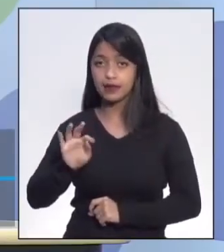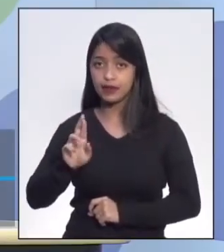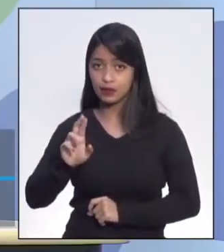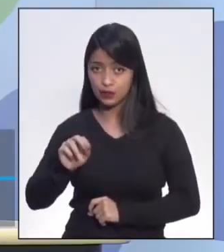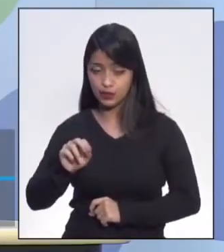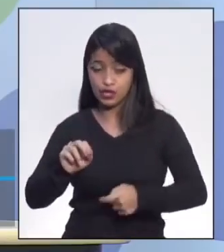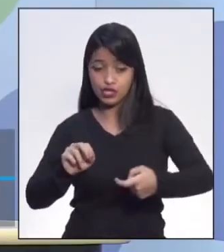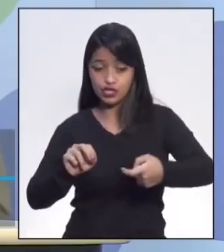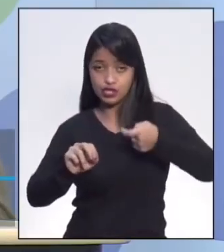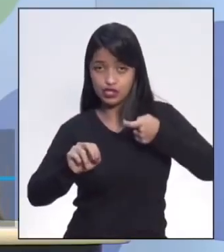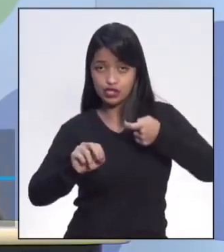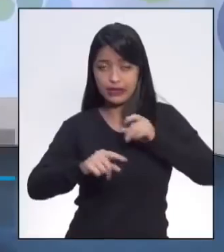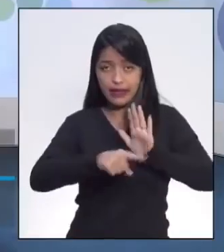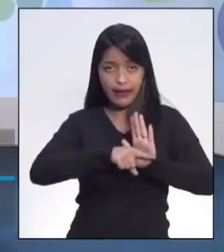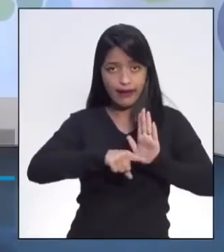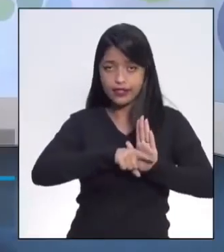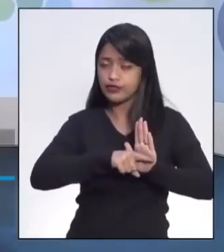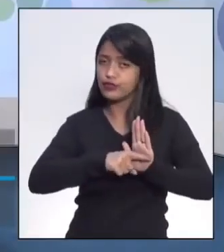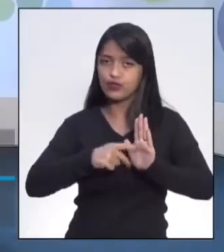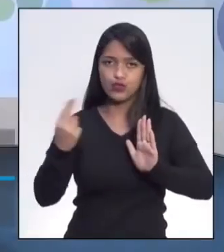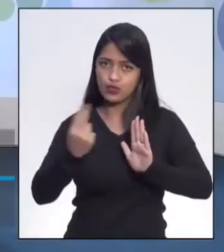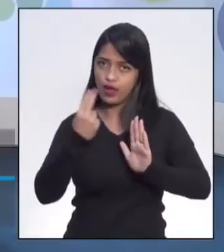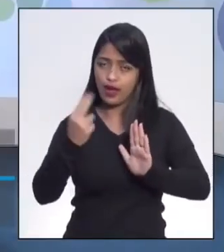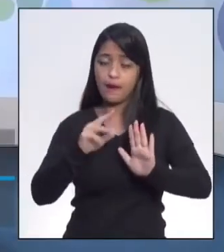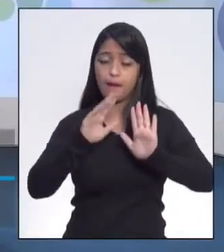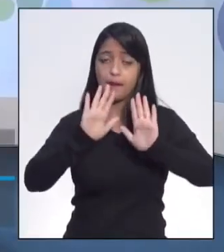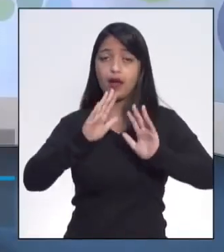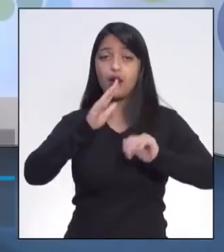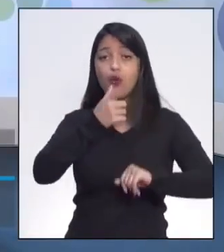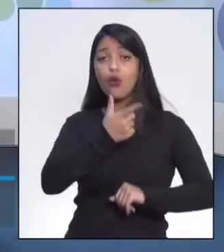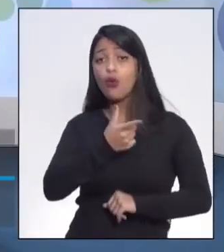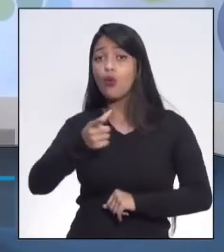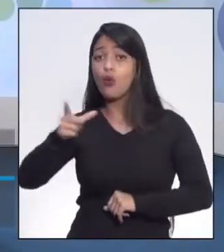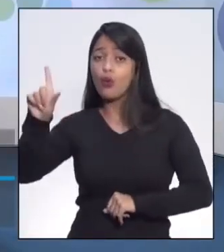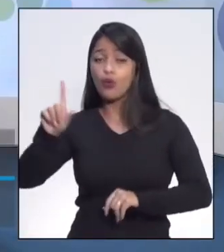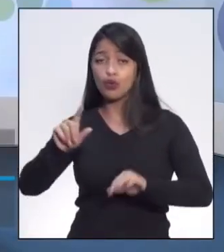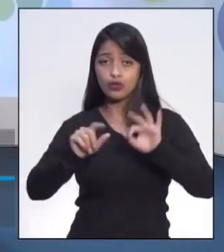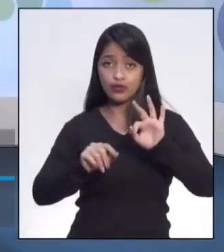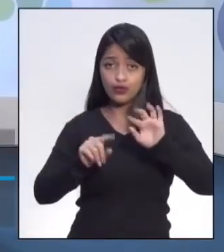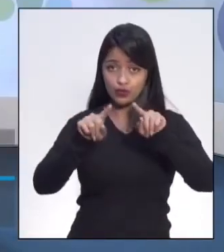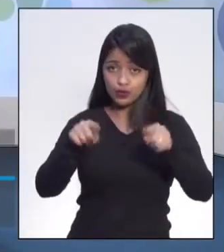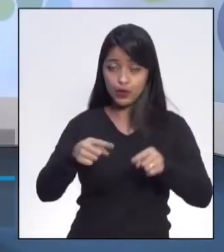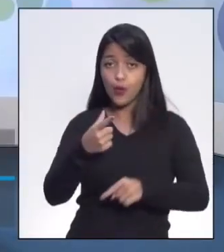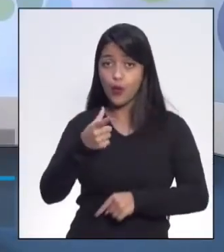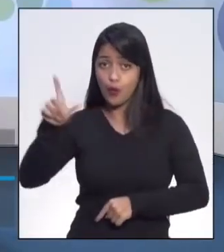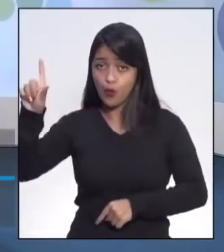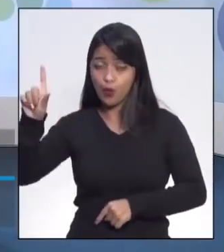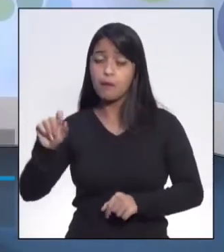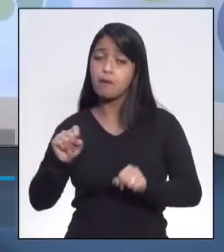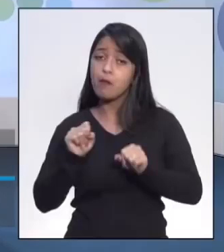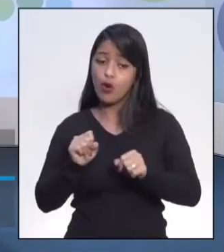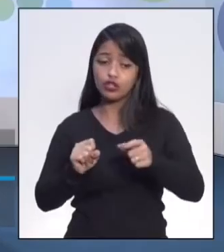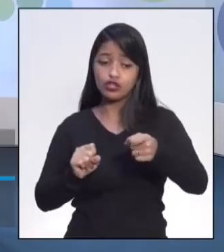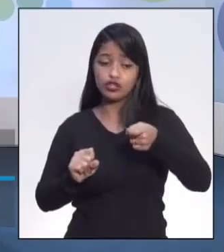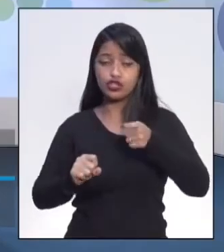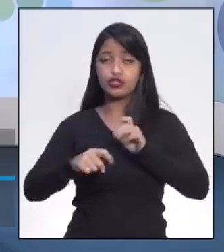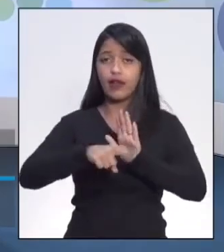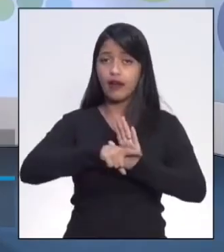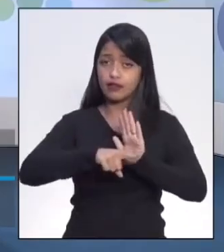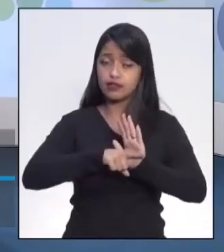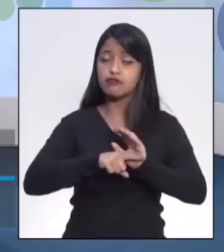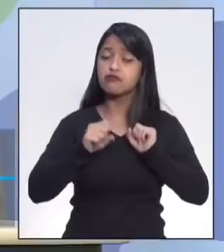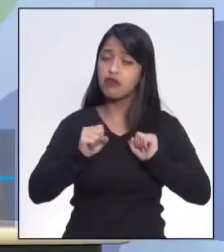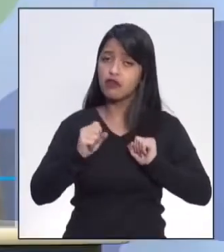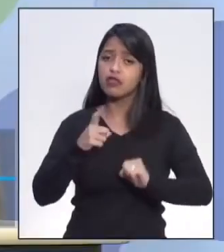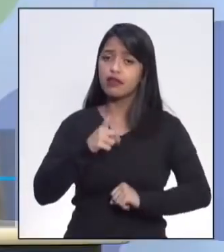valores negativos, mas não implica que em outras funções esse x não possa ser negativo. Acontece e é bastante comum, o professor Alessandro